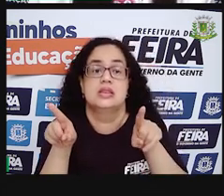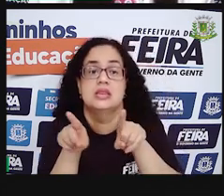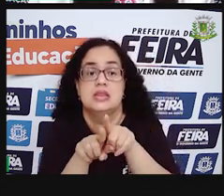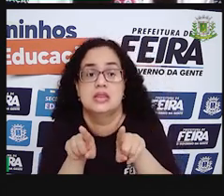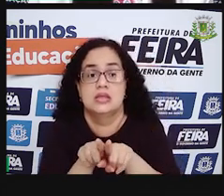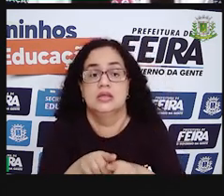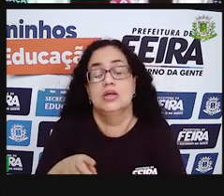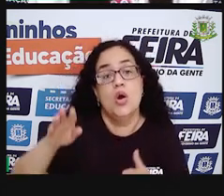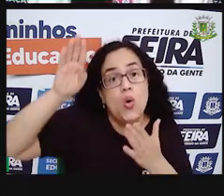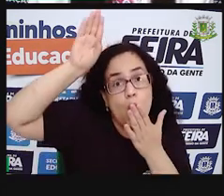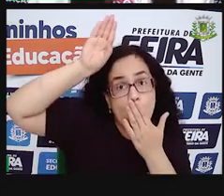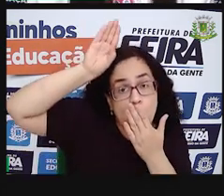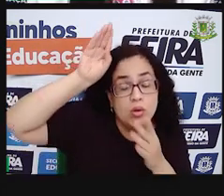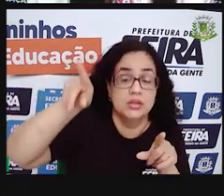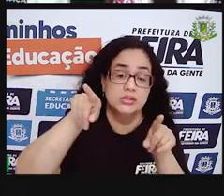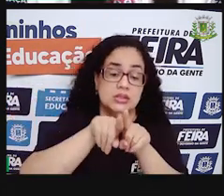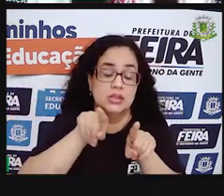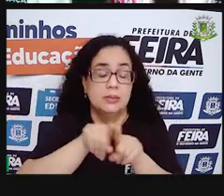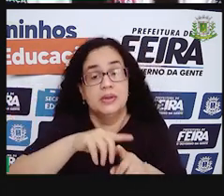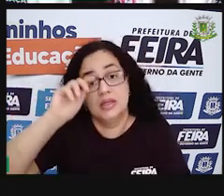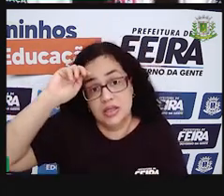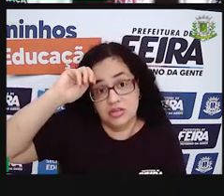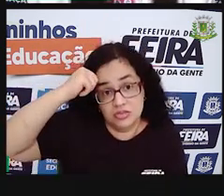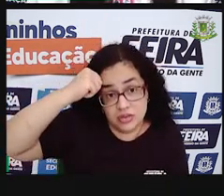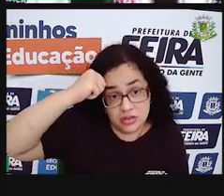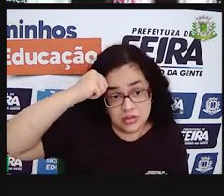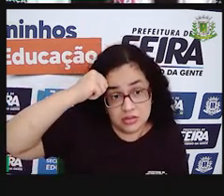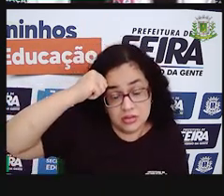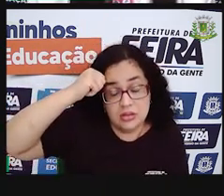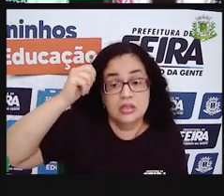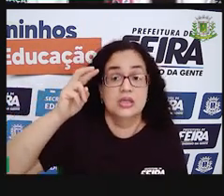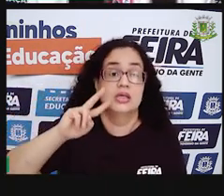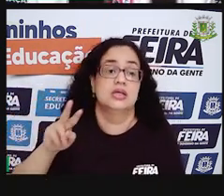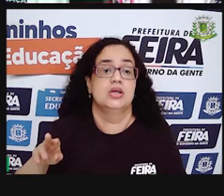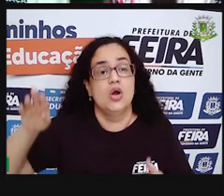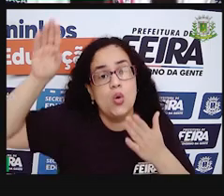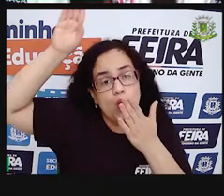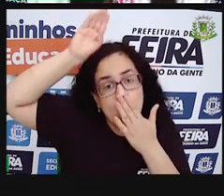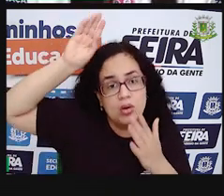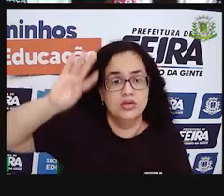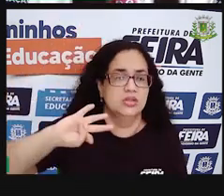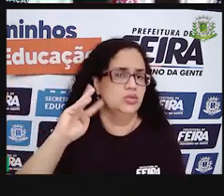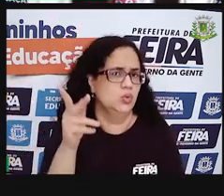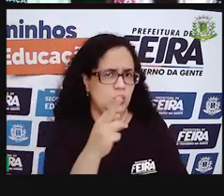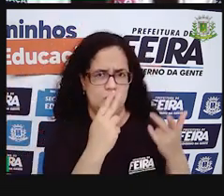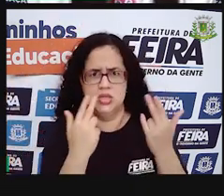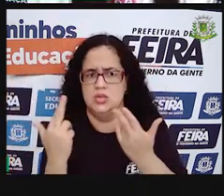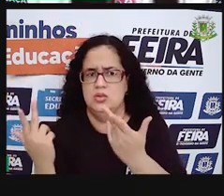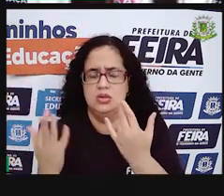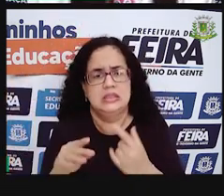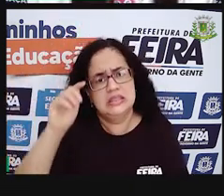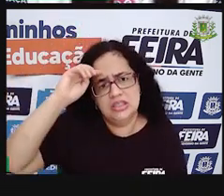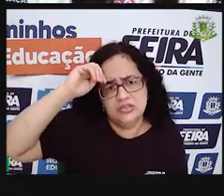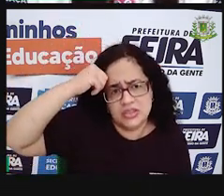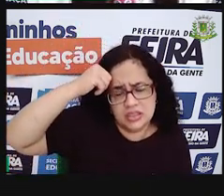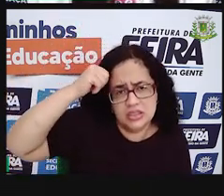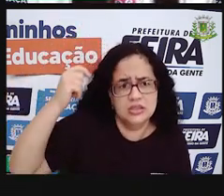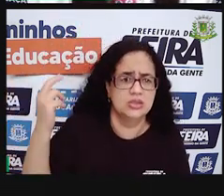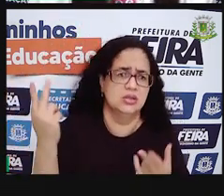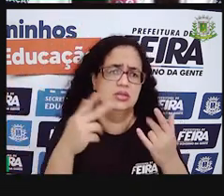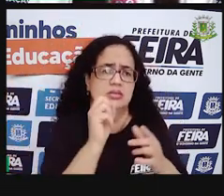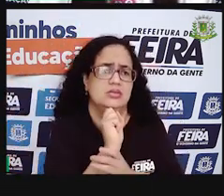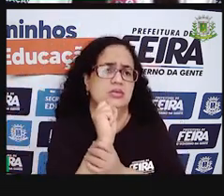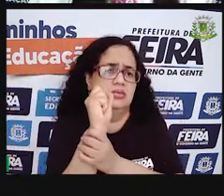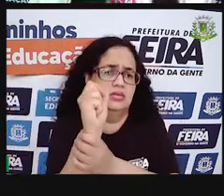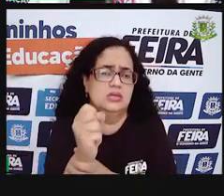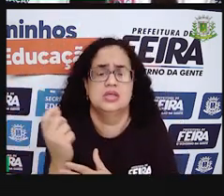isso com os indígenas, né? Temos essa imagem de que os índios são todos os mesmos e que os africanos que vieram para